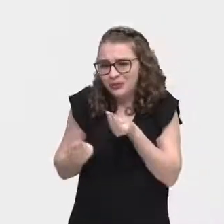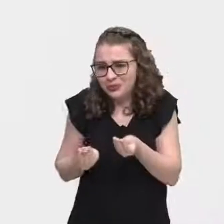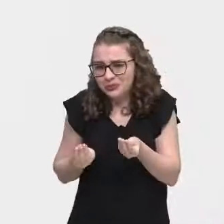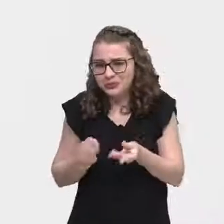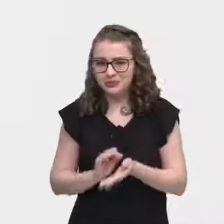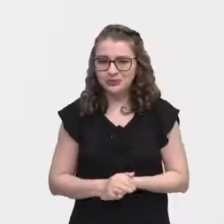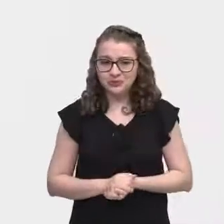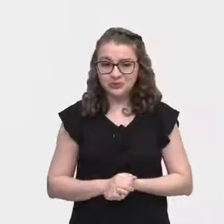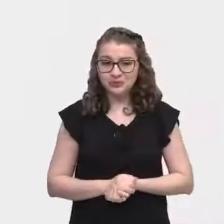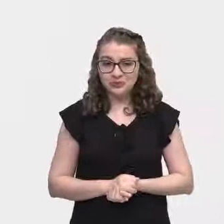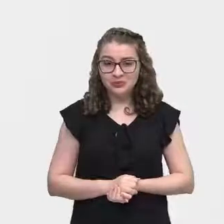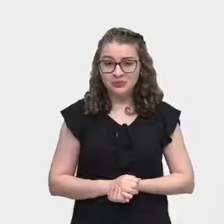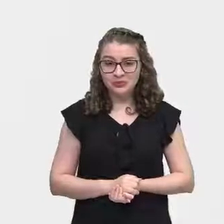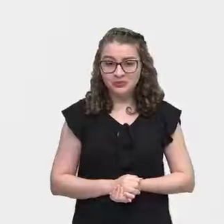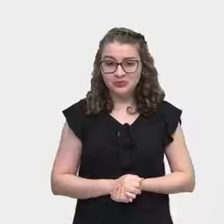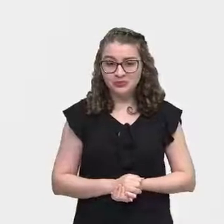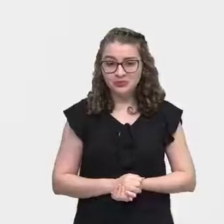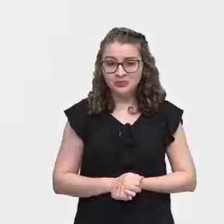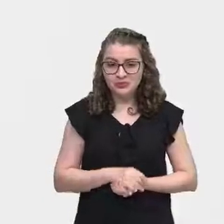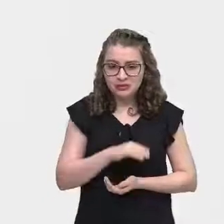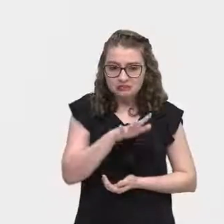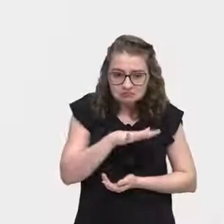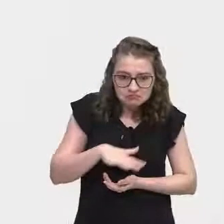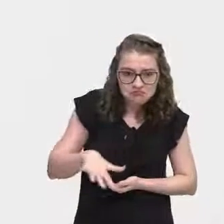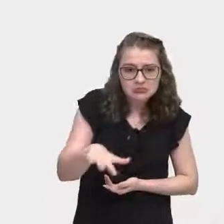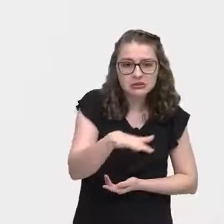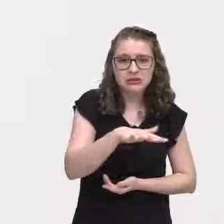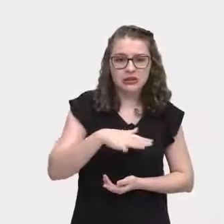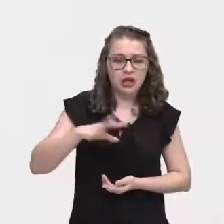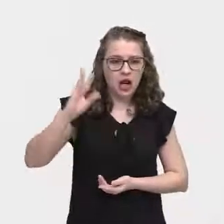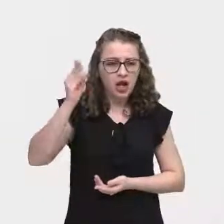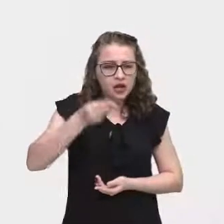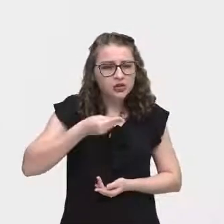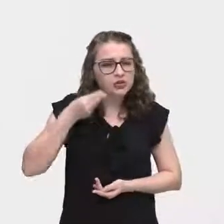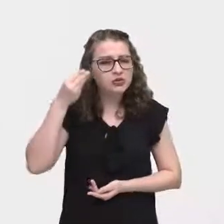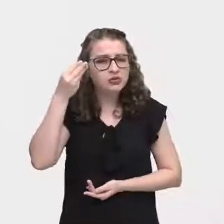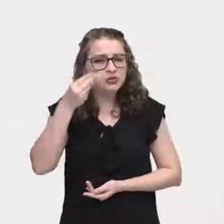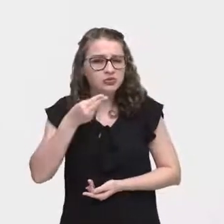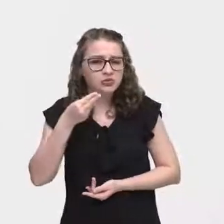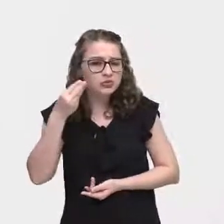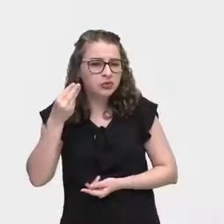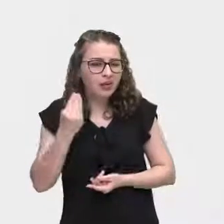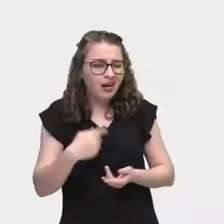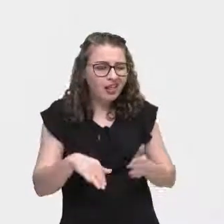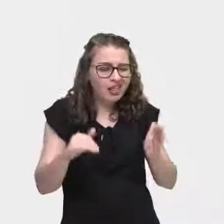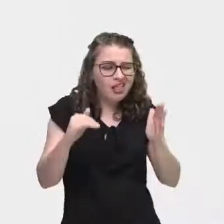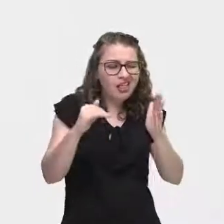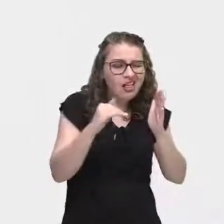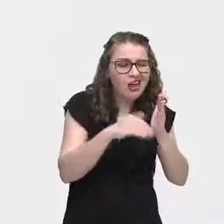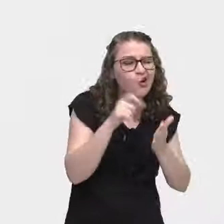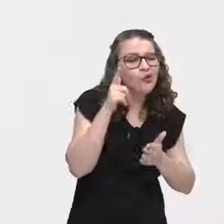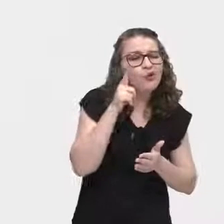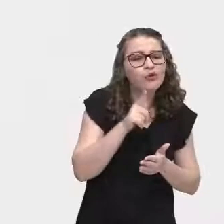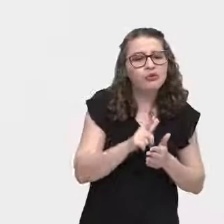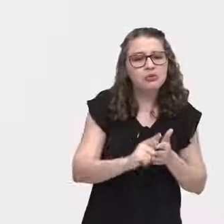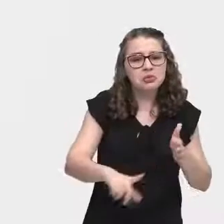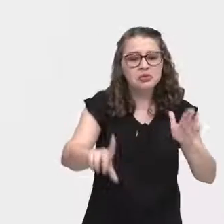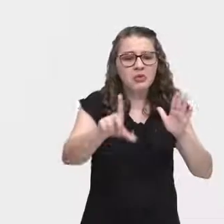E depois, generalizando experiências até descobrir leis